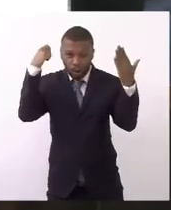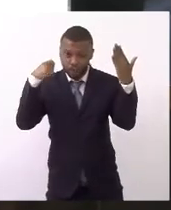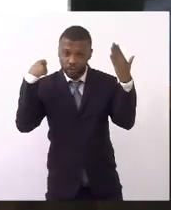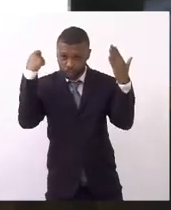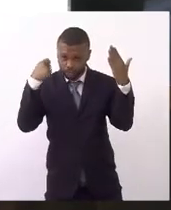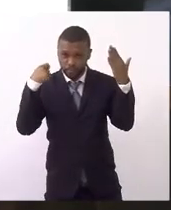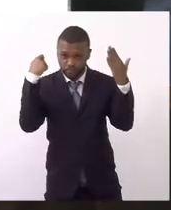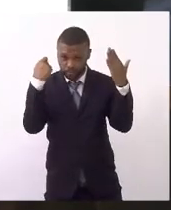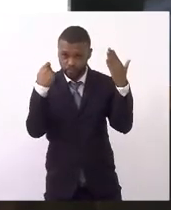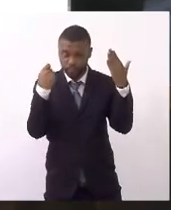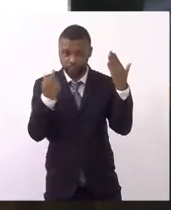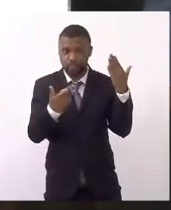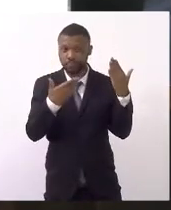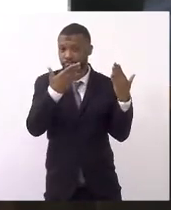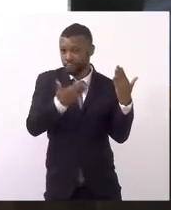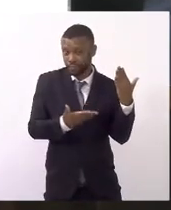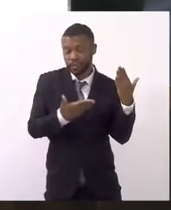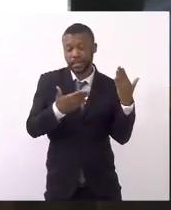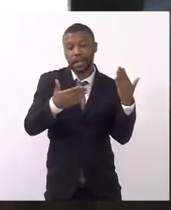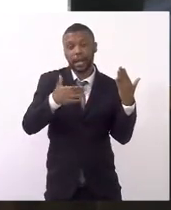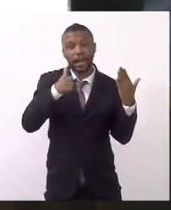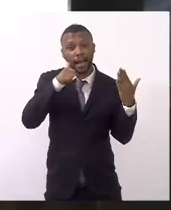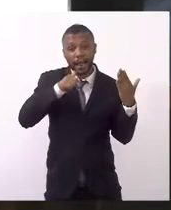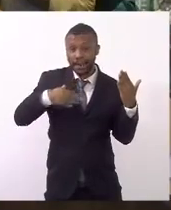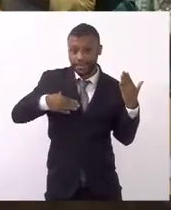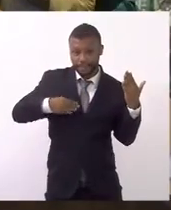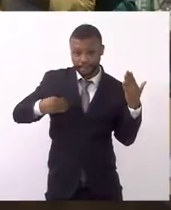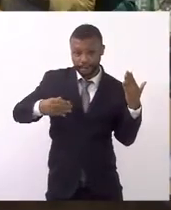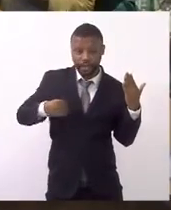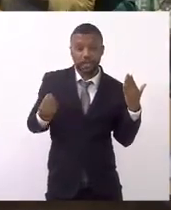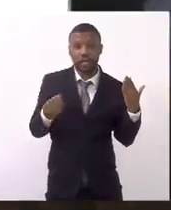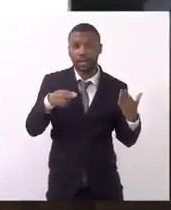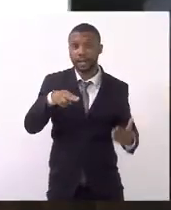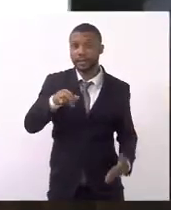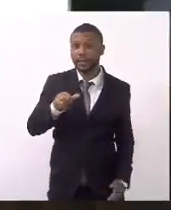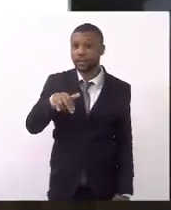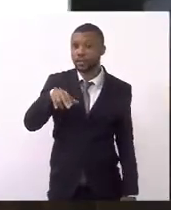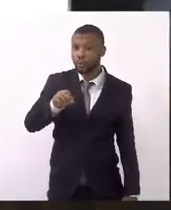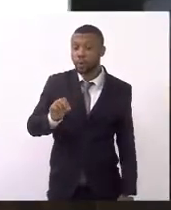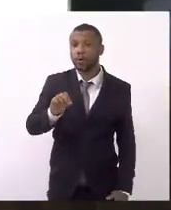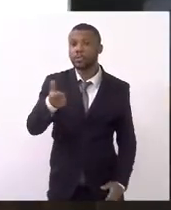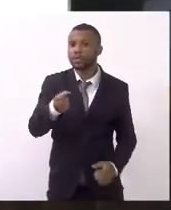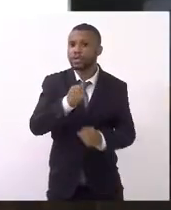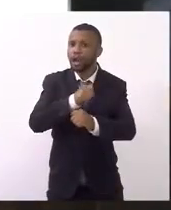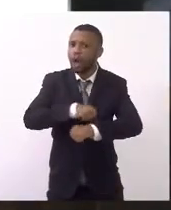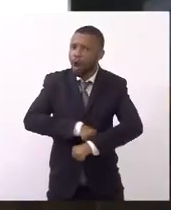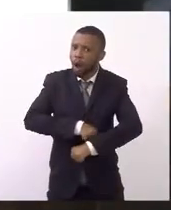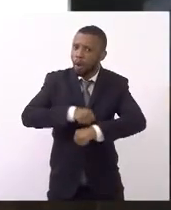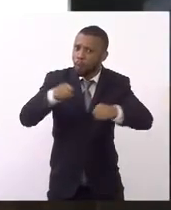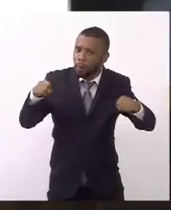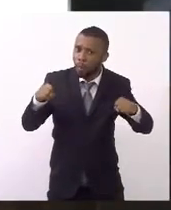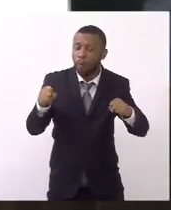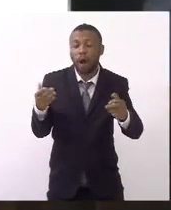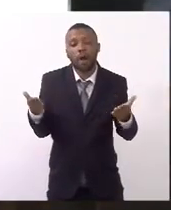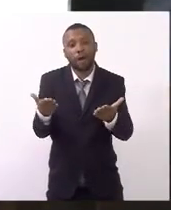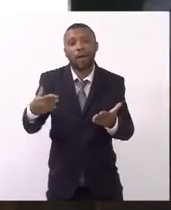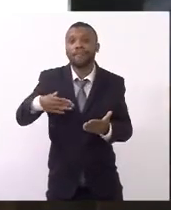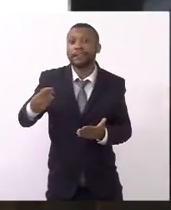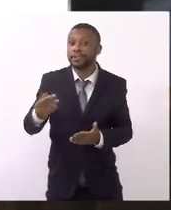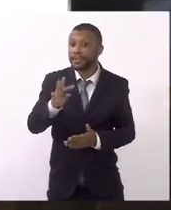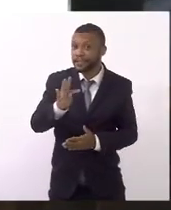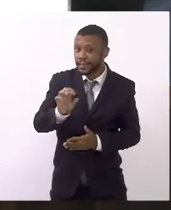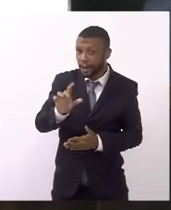e a Valéria é filha de noite algum e atualmente filha de Telma de arranjar